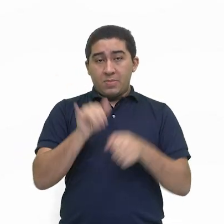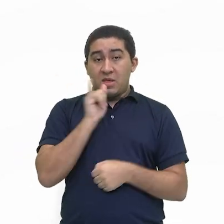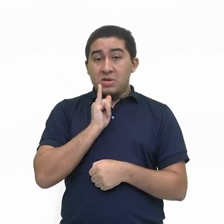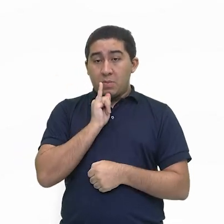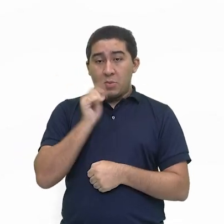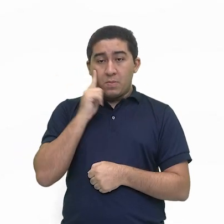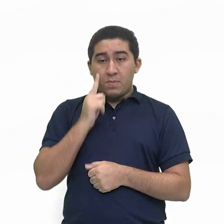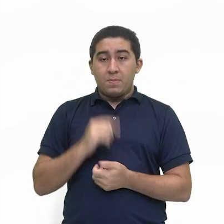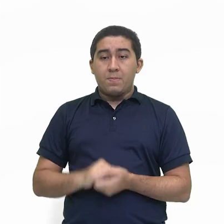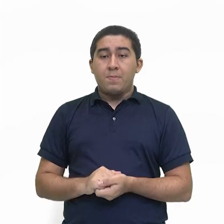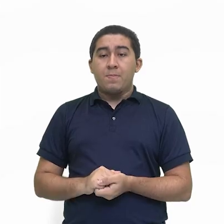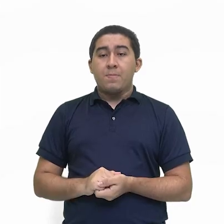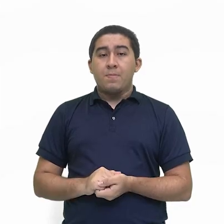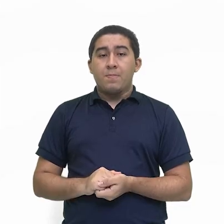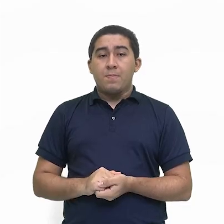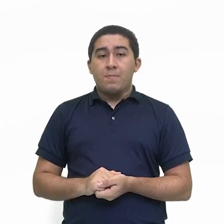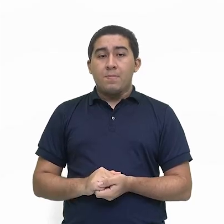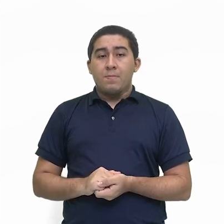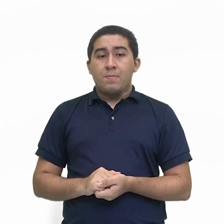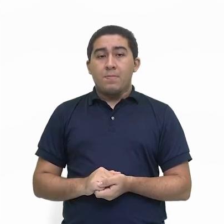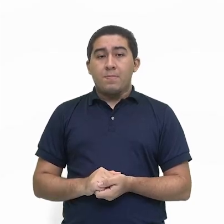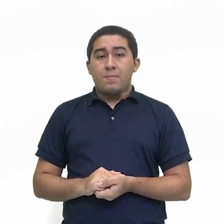Observem.